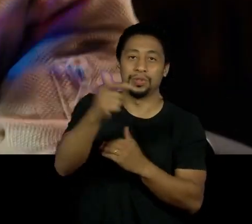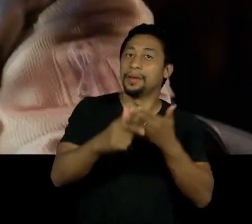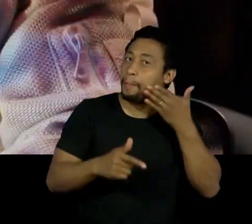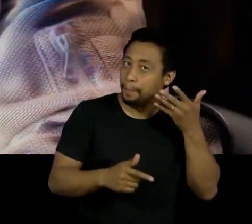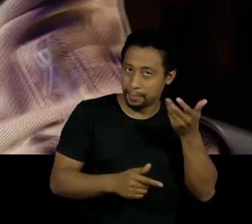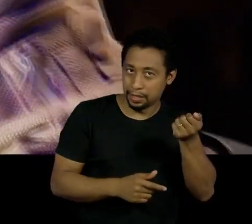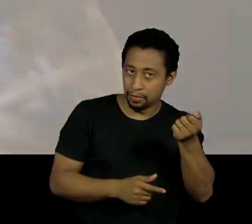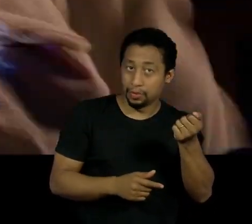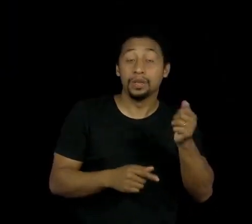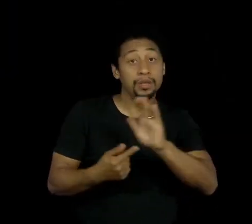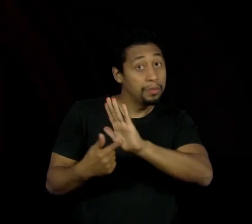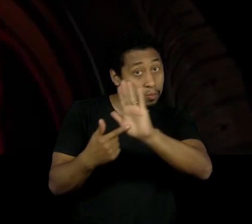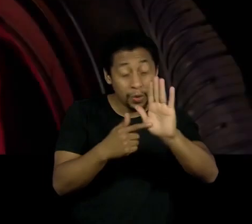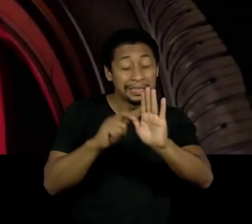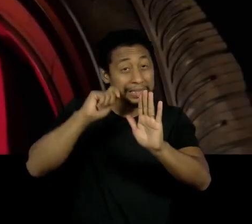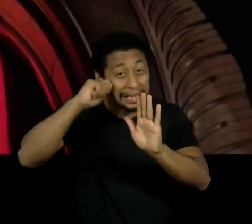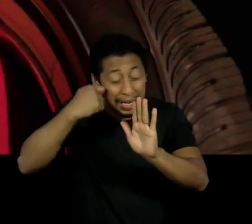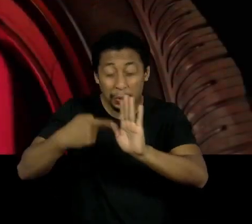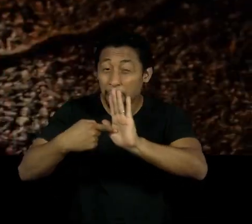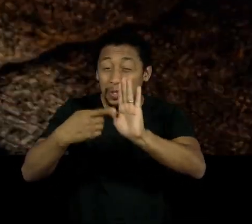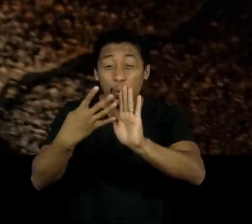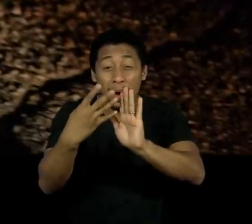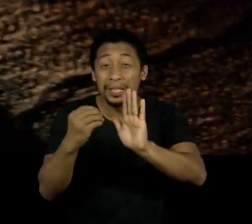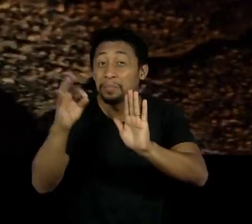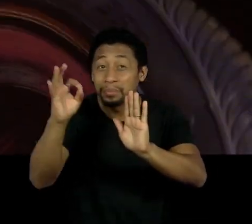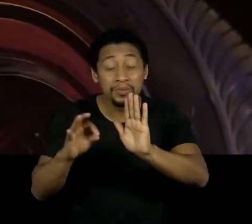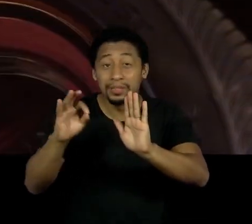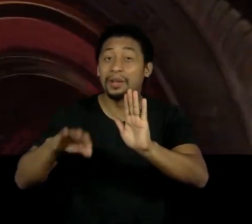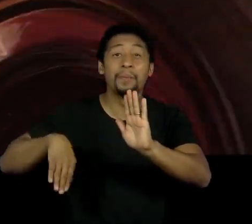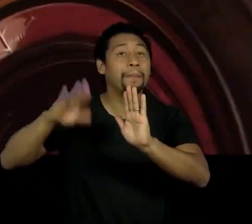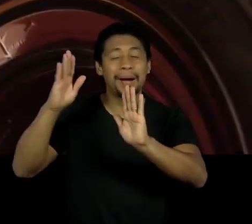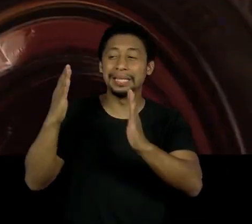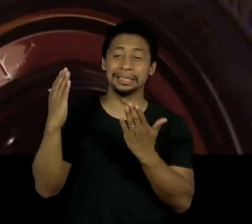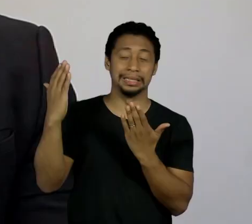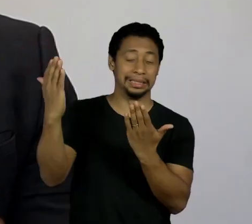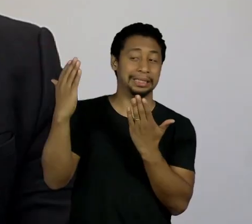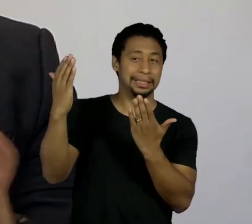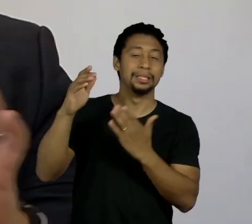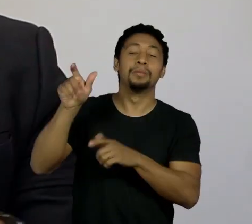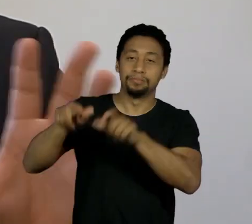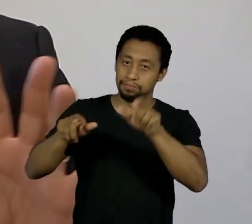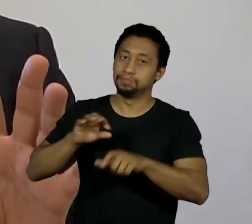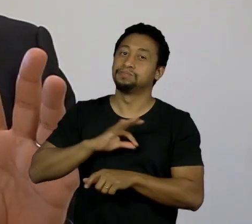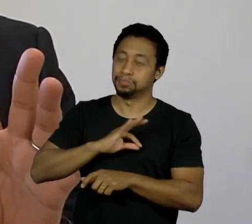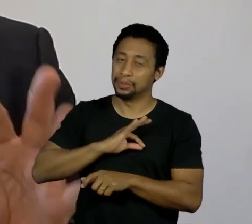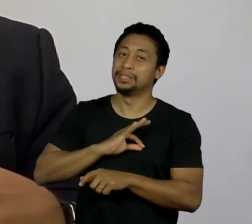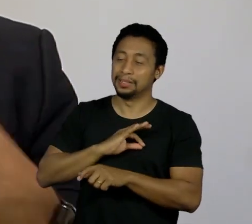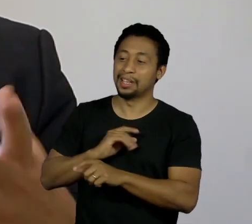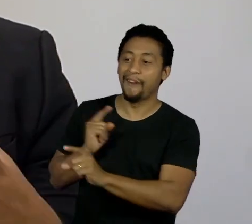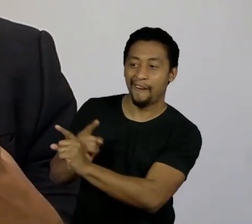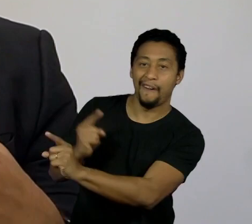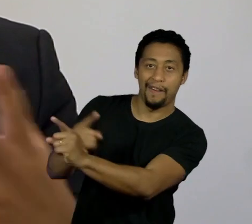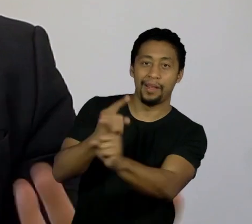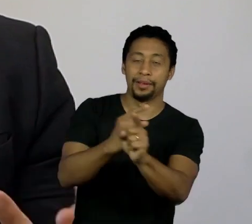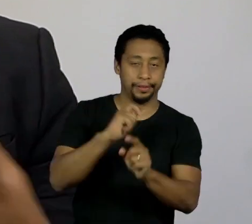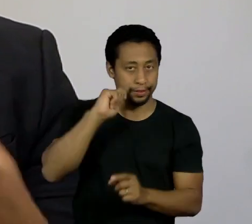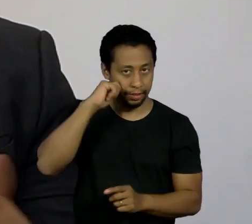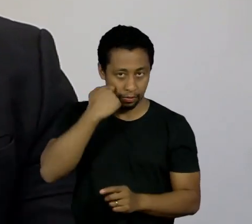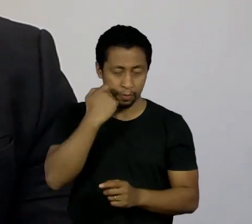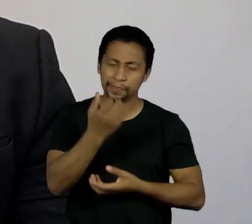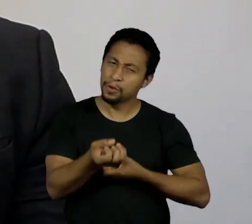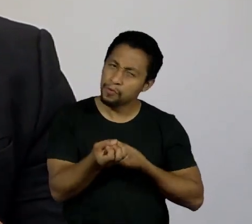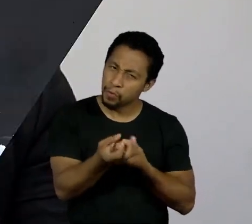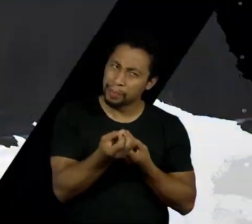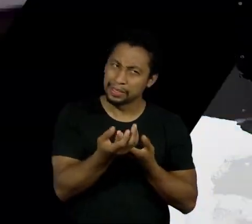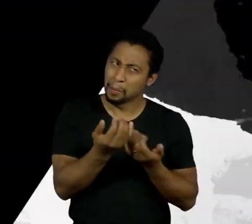negras, é mencionado cerca de 40% das vezes nos relatos policiais. Esse termo, perfilamento racial, ele parece novo, mas o problema ele